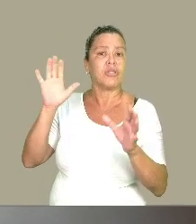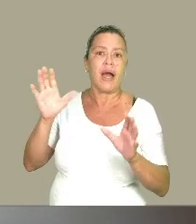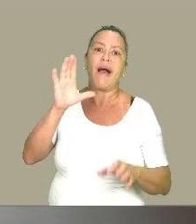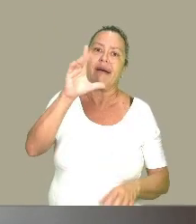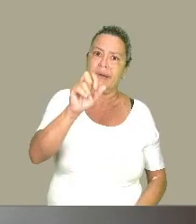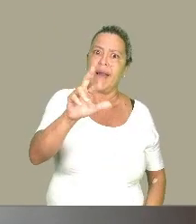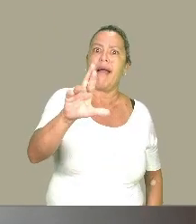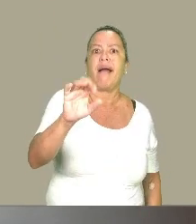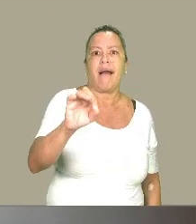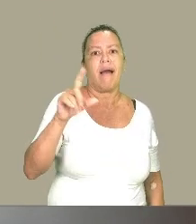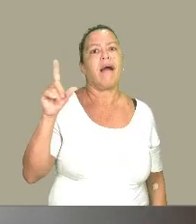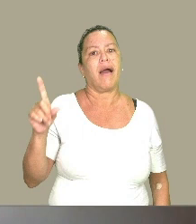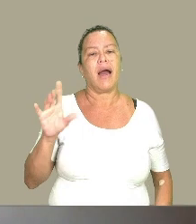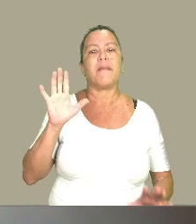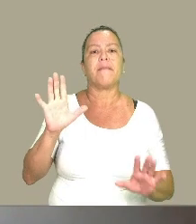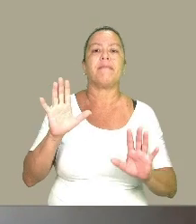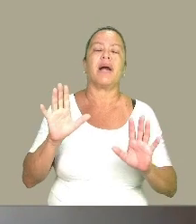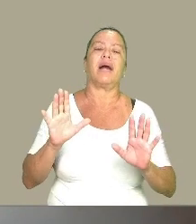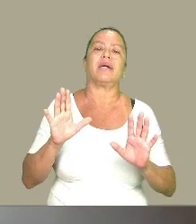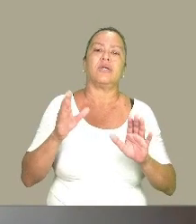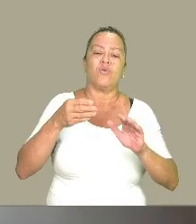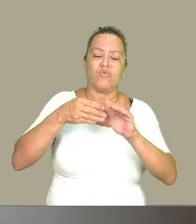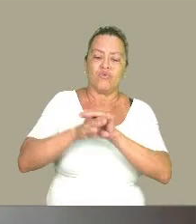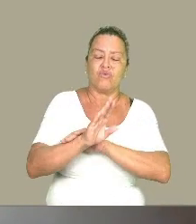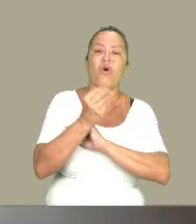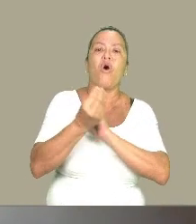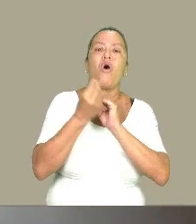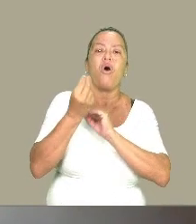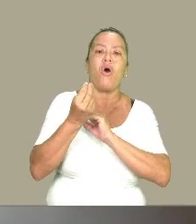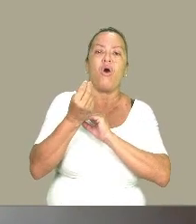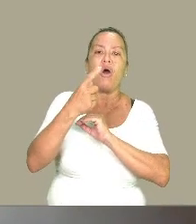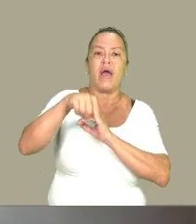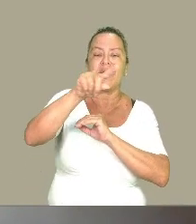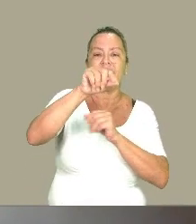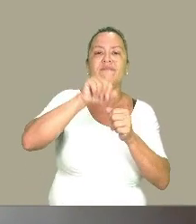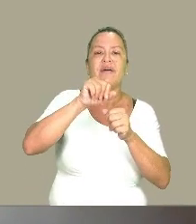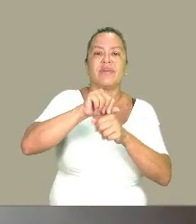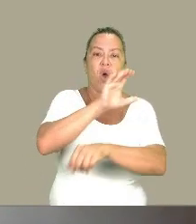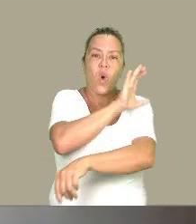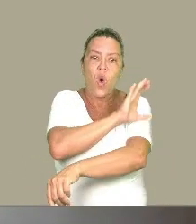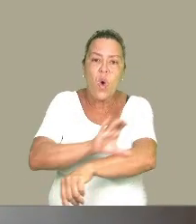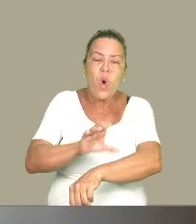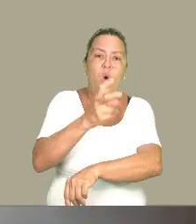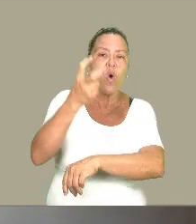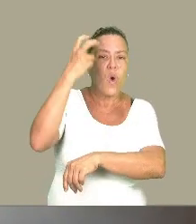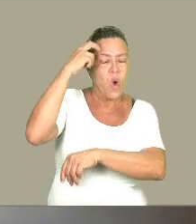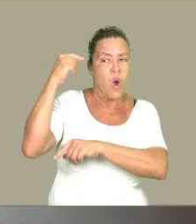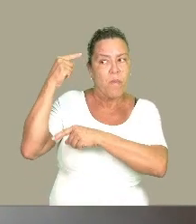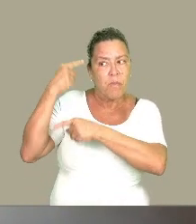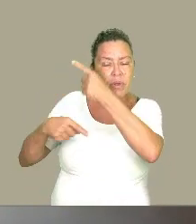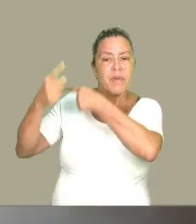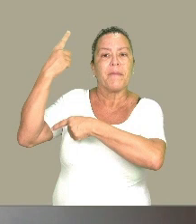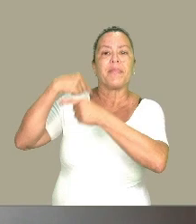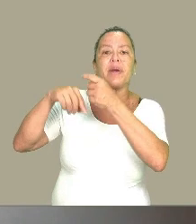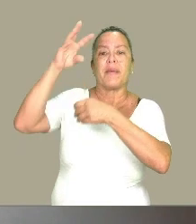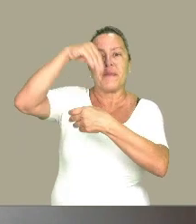que adequada aos costumes, né, e a própria evolução